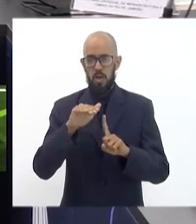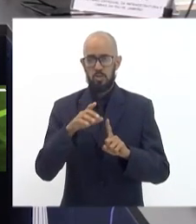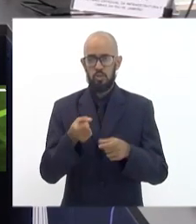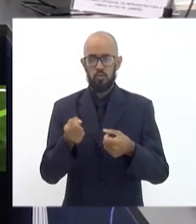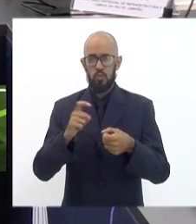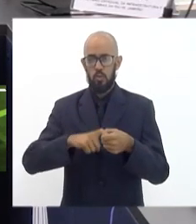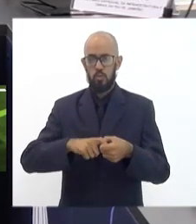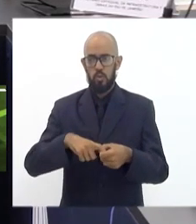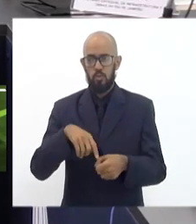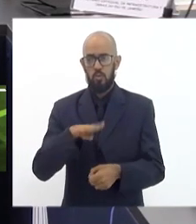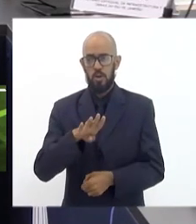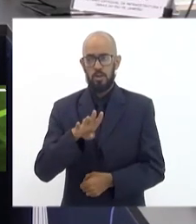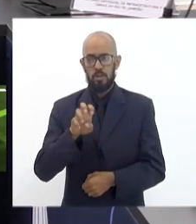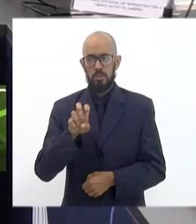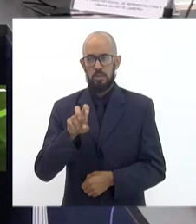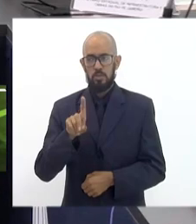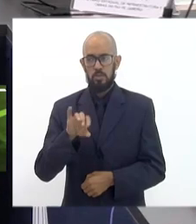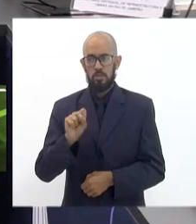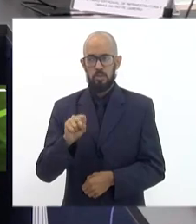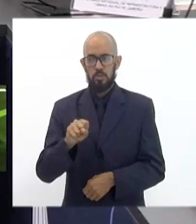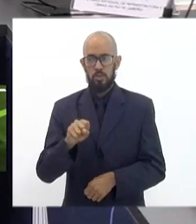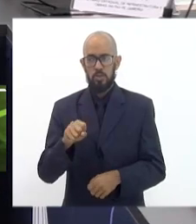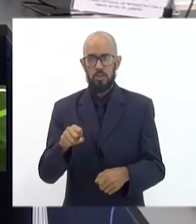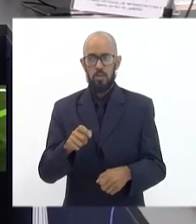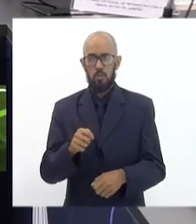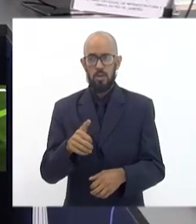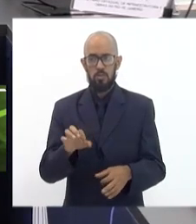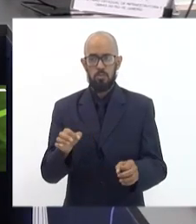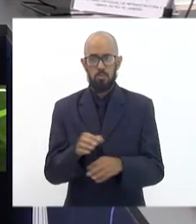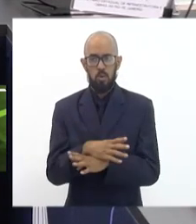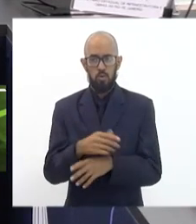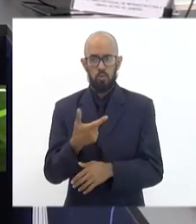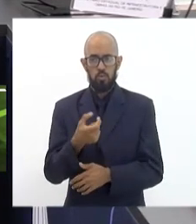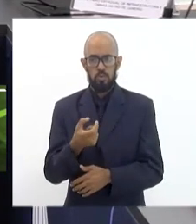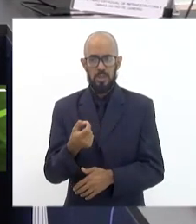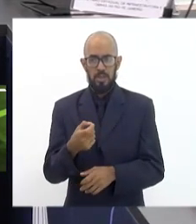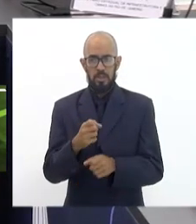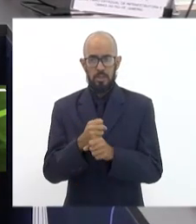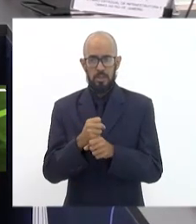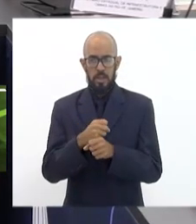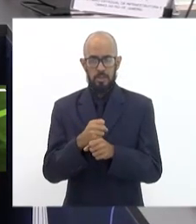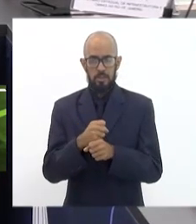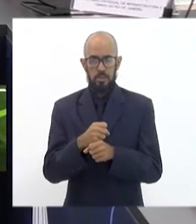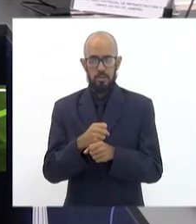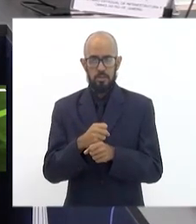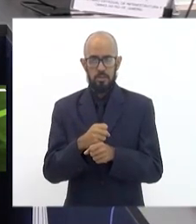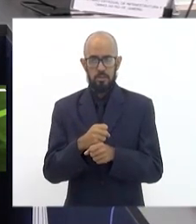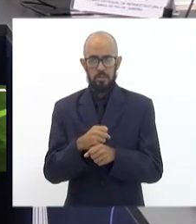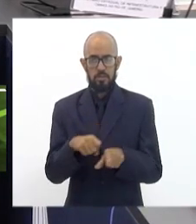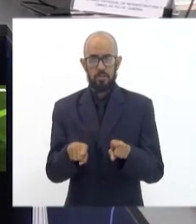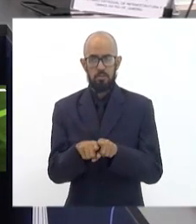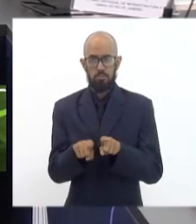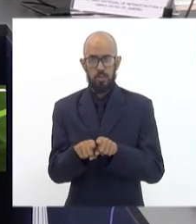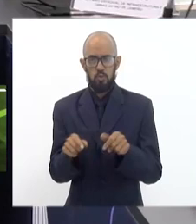pronta em 45 dias aquelas casas quase 200 casos vão ficar prontas e paralelamente essa decisão